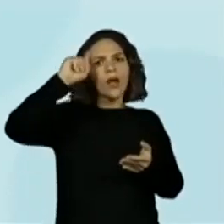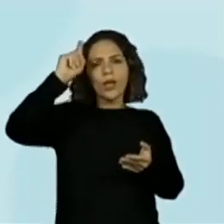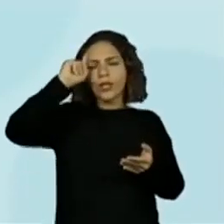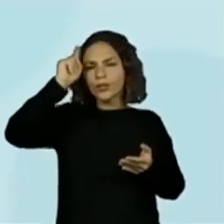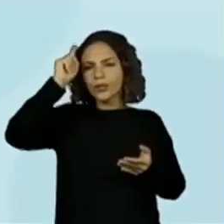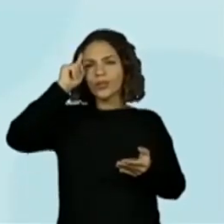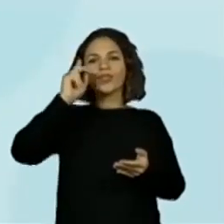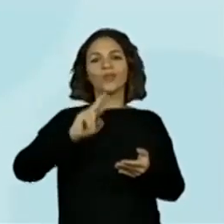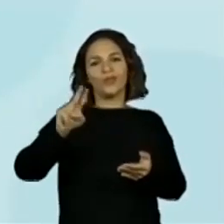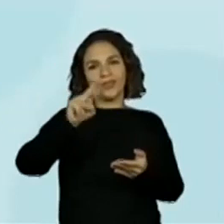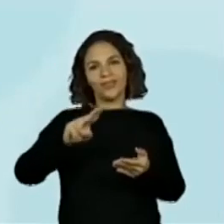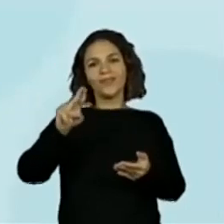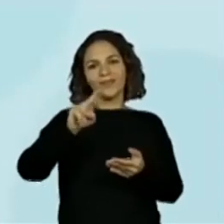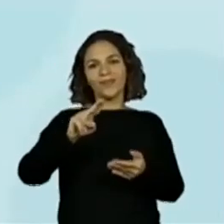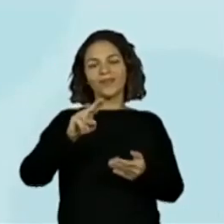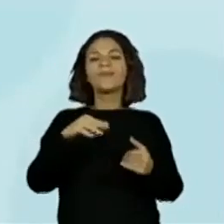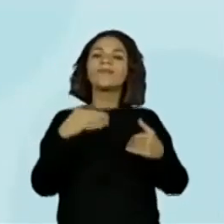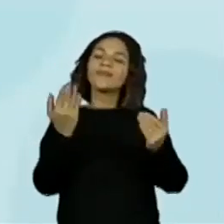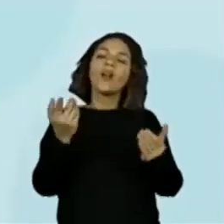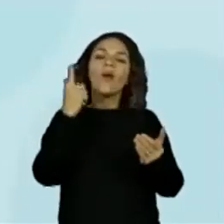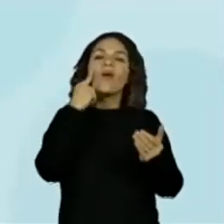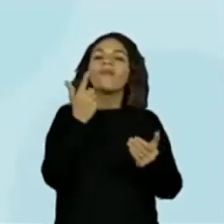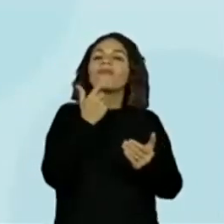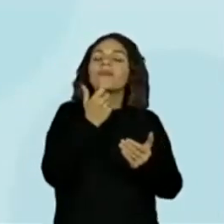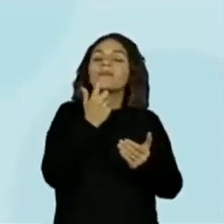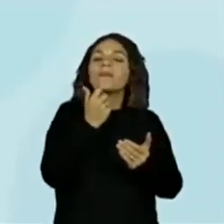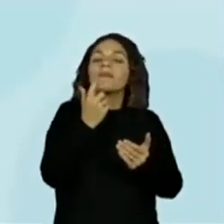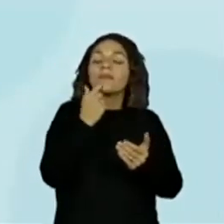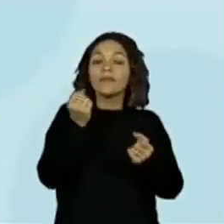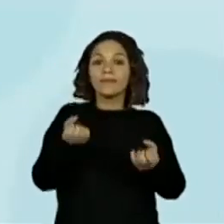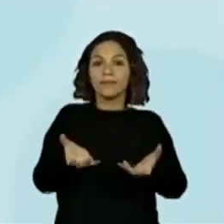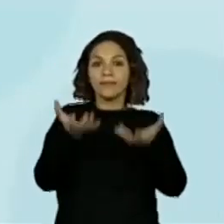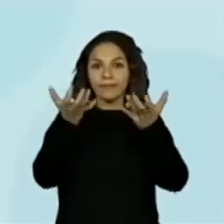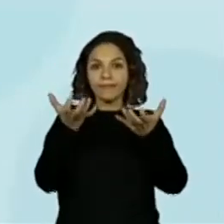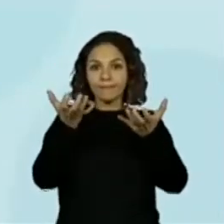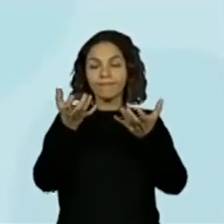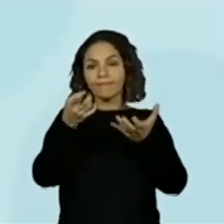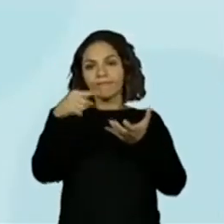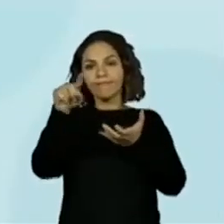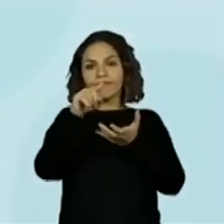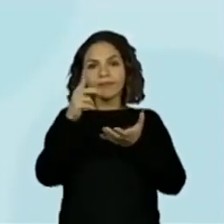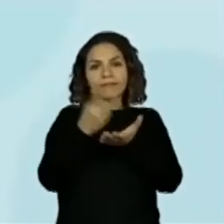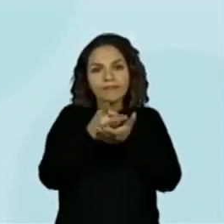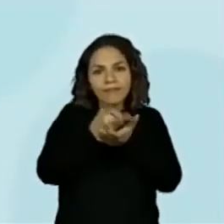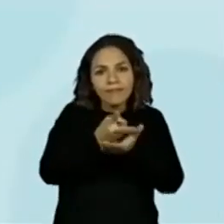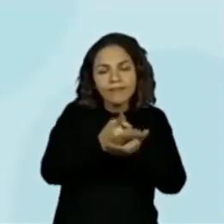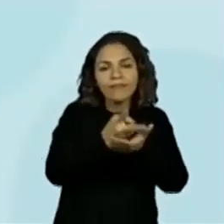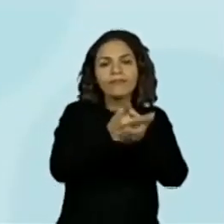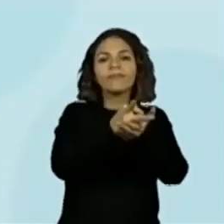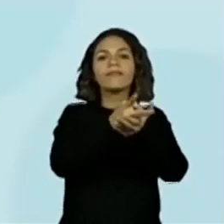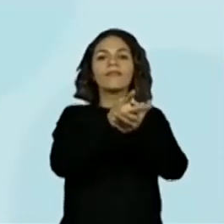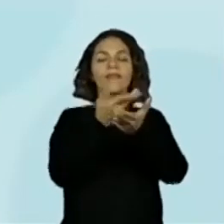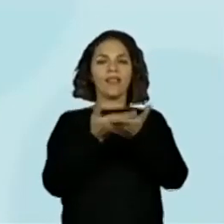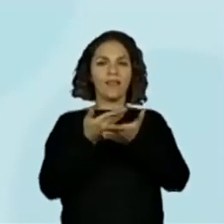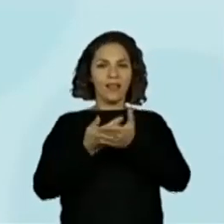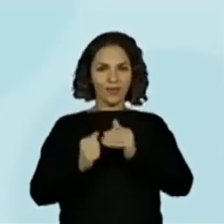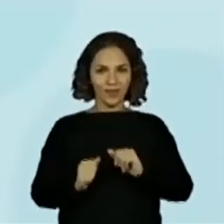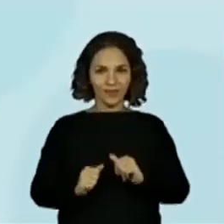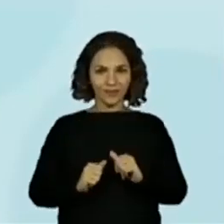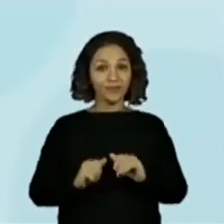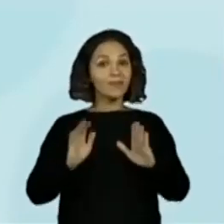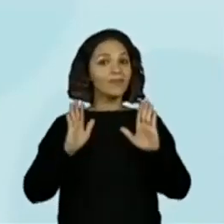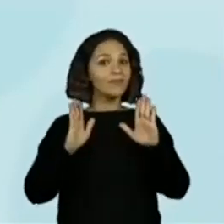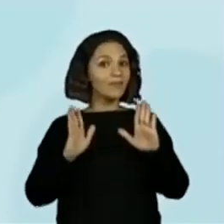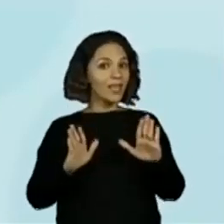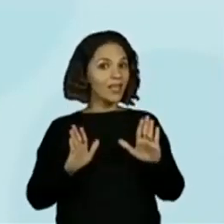tá? Então, eu coloquei elas aqui de vermelho, ó, para poder continuar aí a nossa aula.